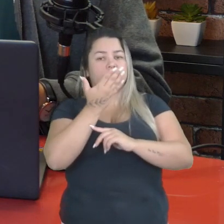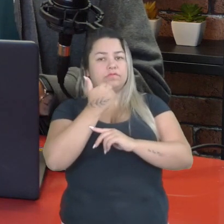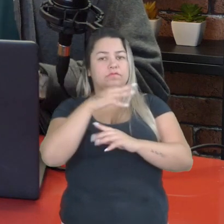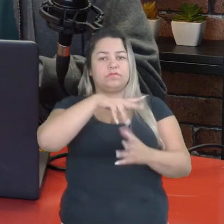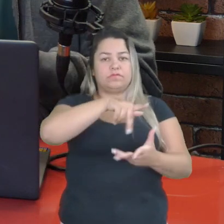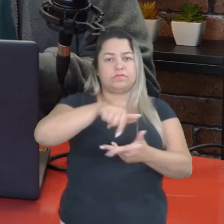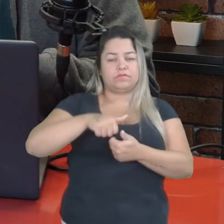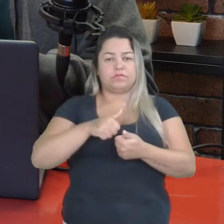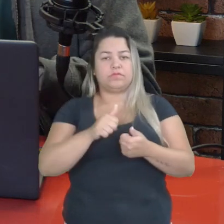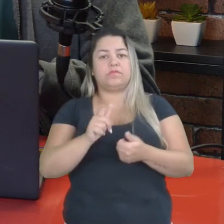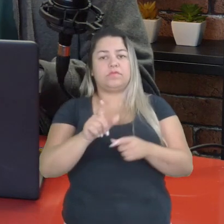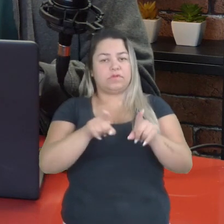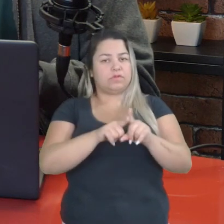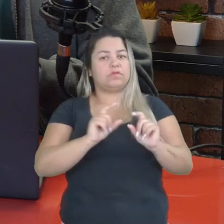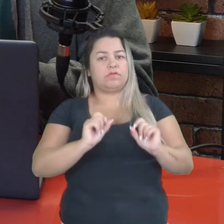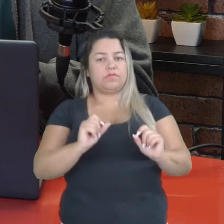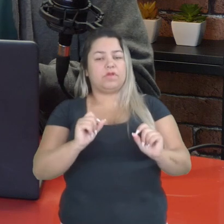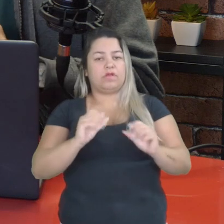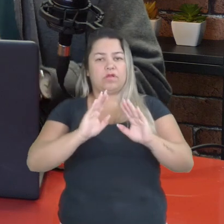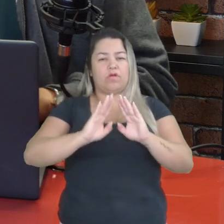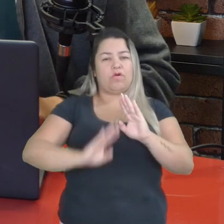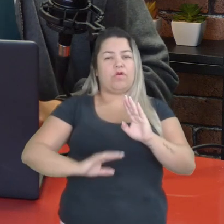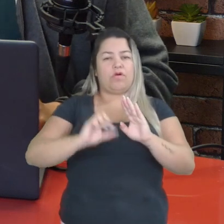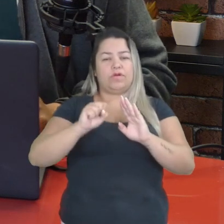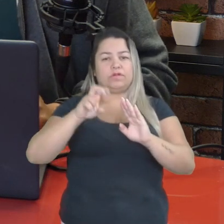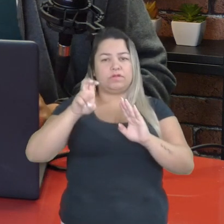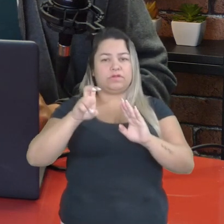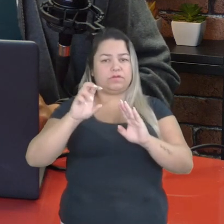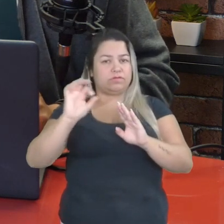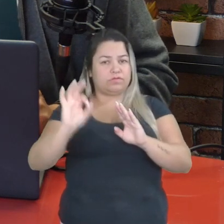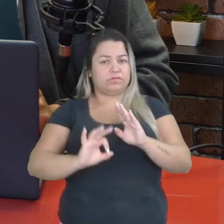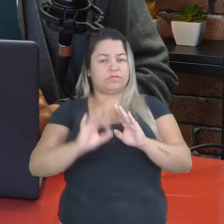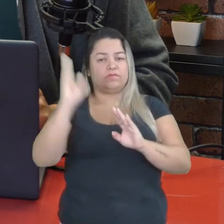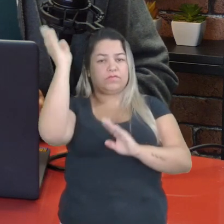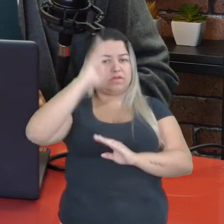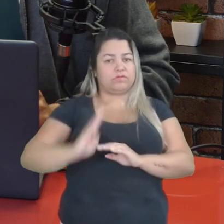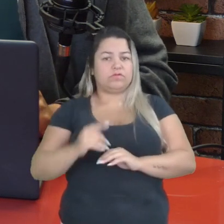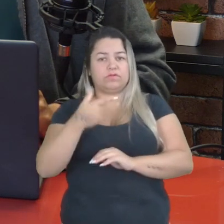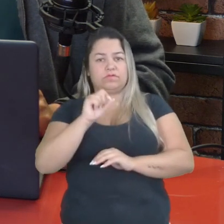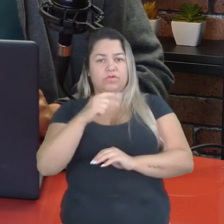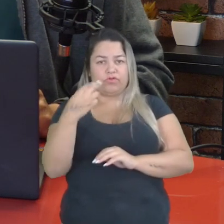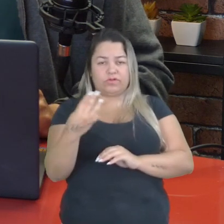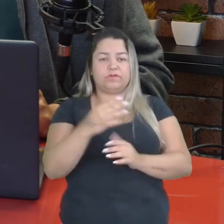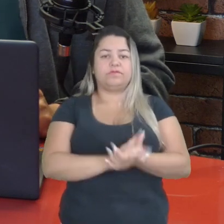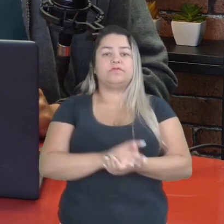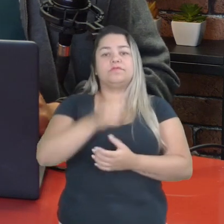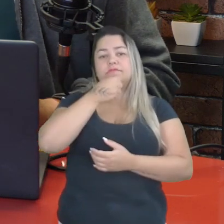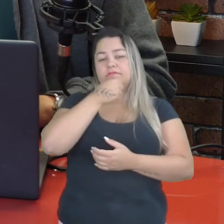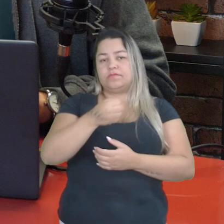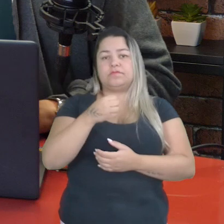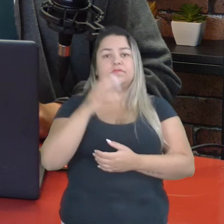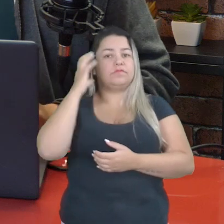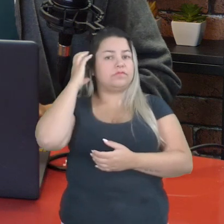alimentar mundial mostra que a insegurança alimentar severa caiu 85% no Brasil em 2023.